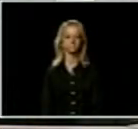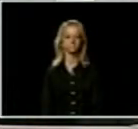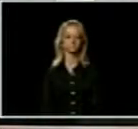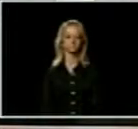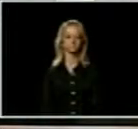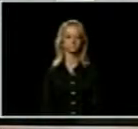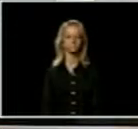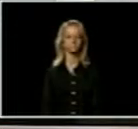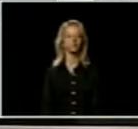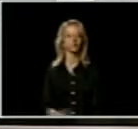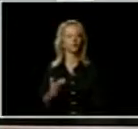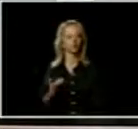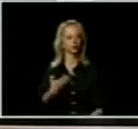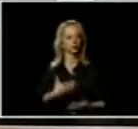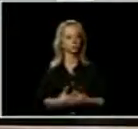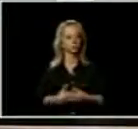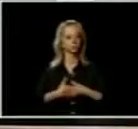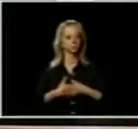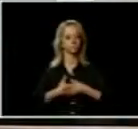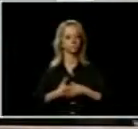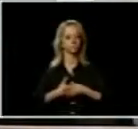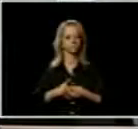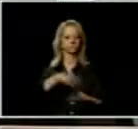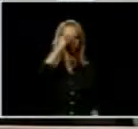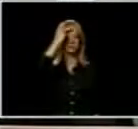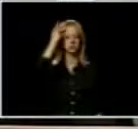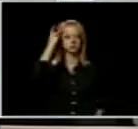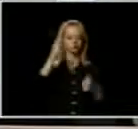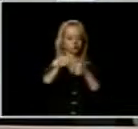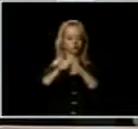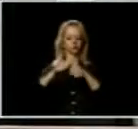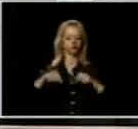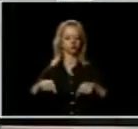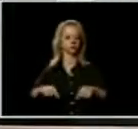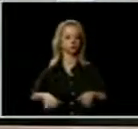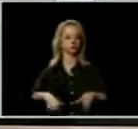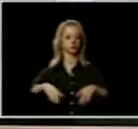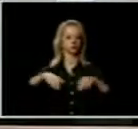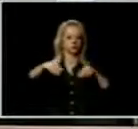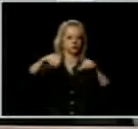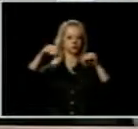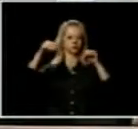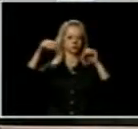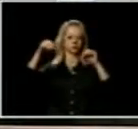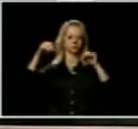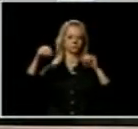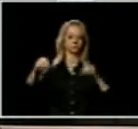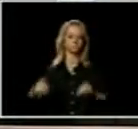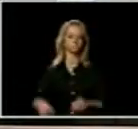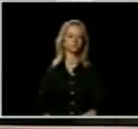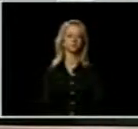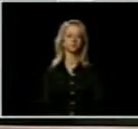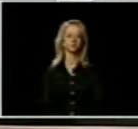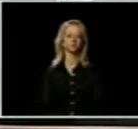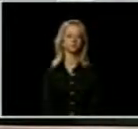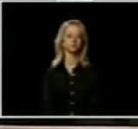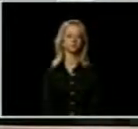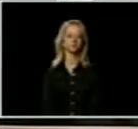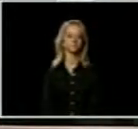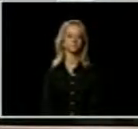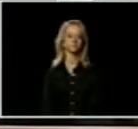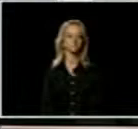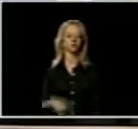presente nesta sessão. Nós estamos pautando um projeto de extrema relevância para o município de